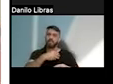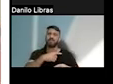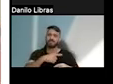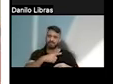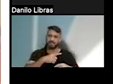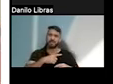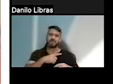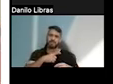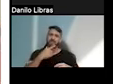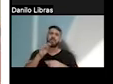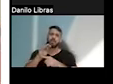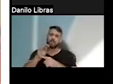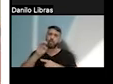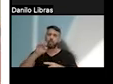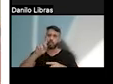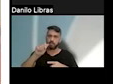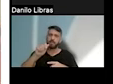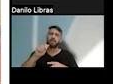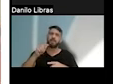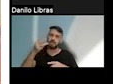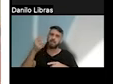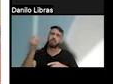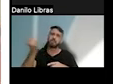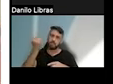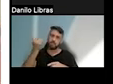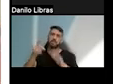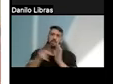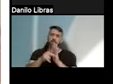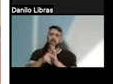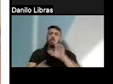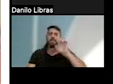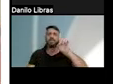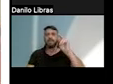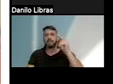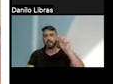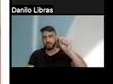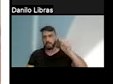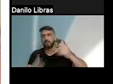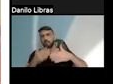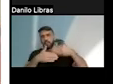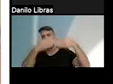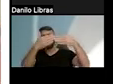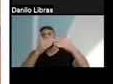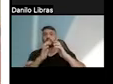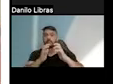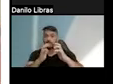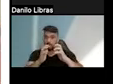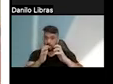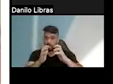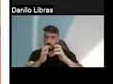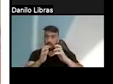acredito que a suplementação de ômega 3 ela tem um fundamento muito mais pelo papel do DHA no desenvolvimento cerebral do